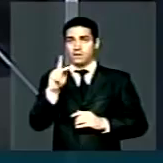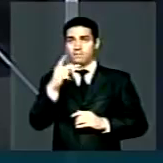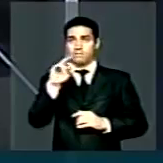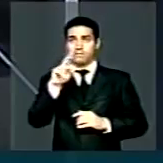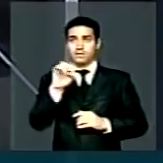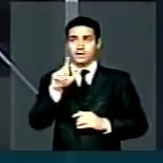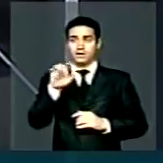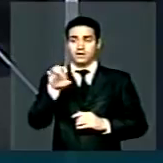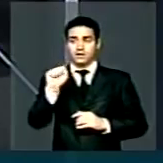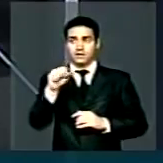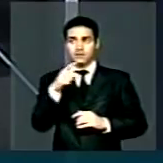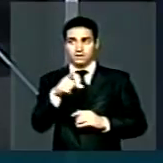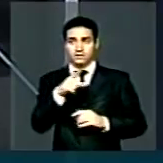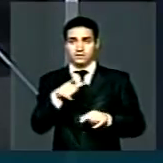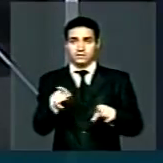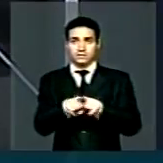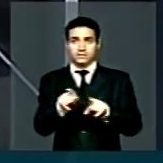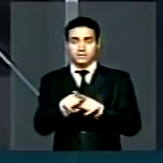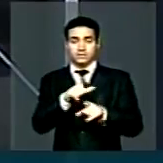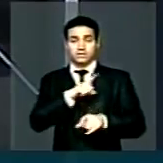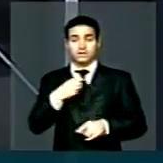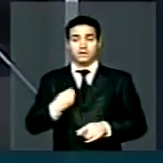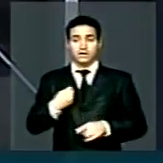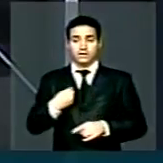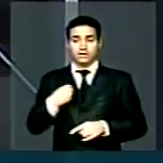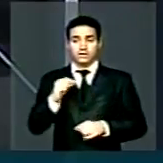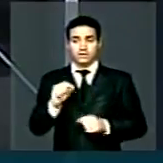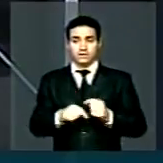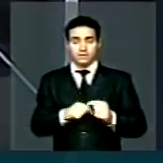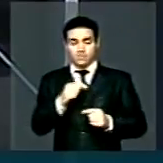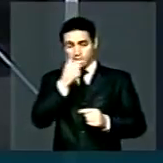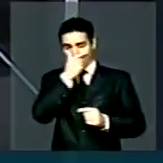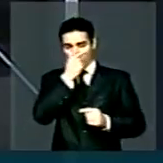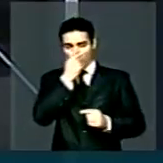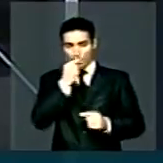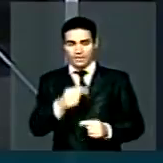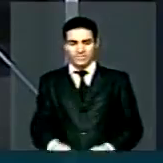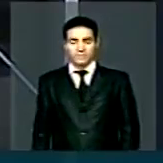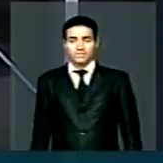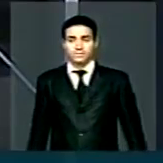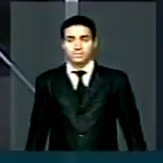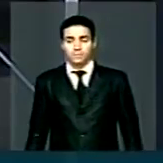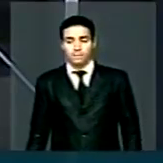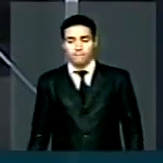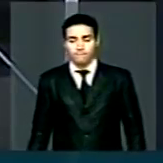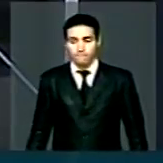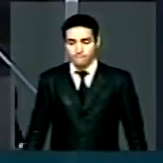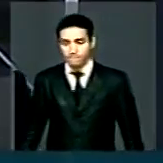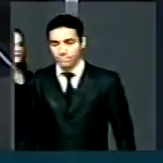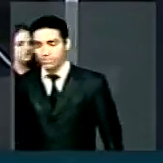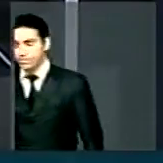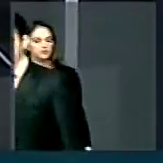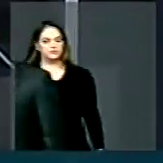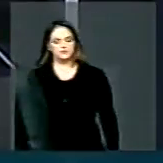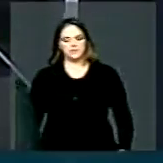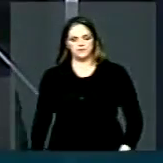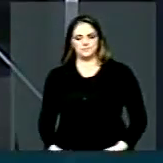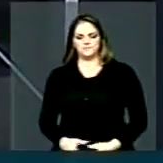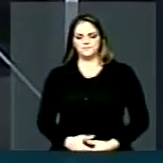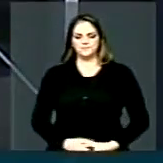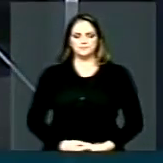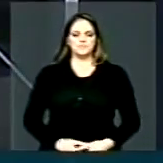Venezuela democrática existe uma coisa chamada referendo revogatório no meio do mandato, prefere esperar